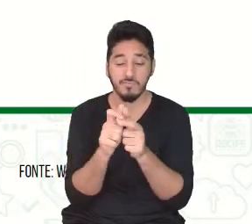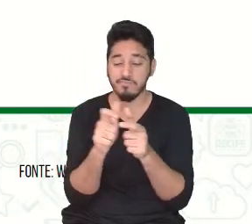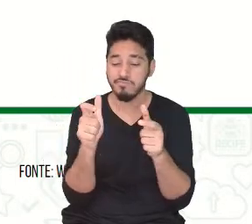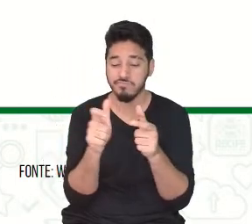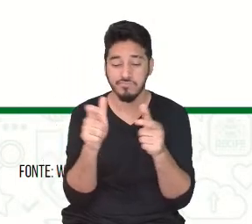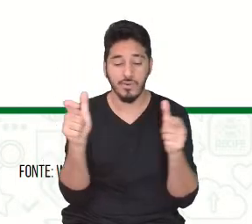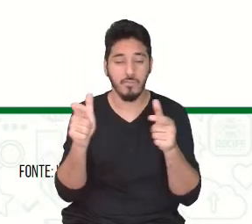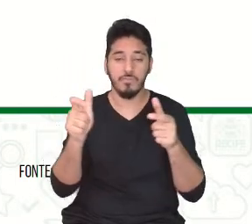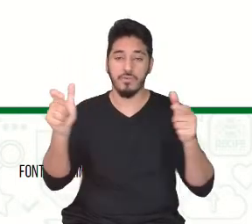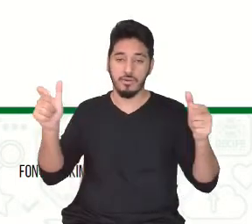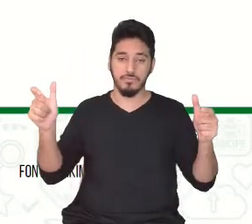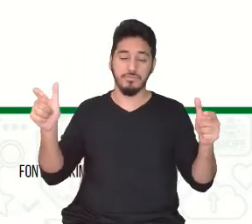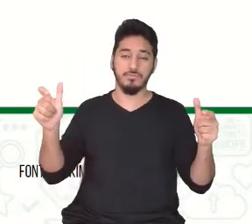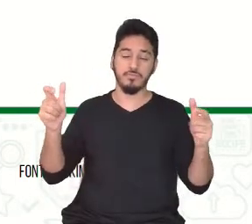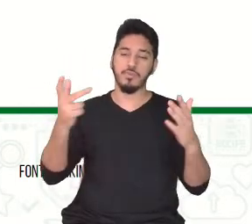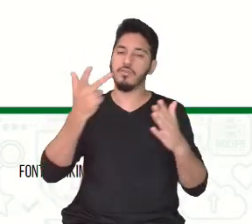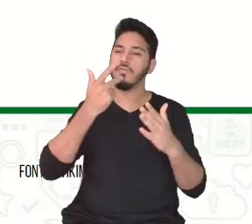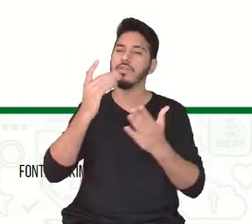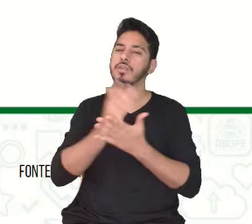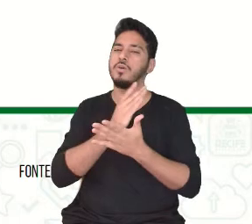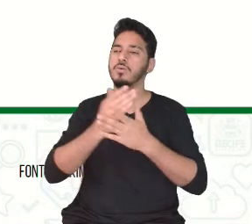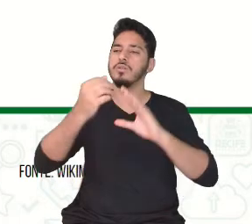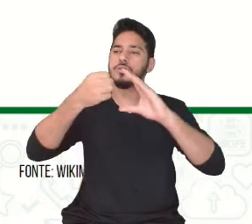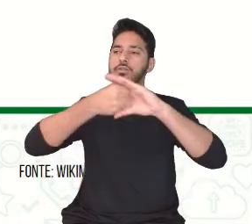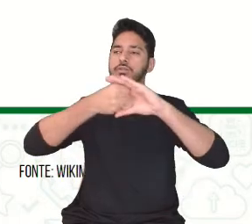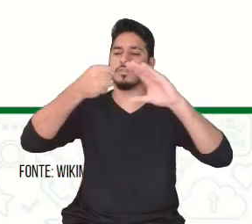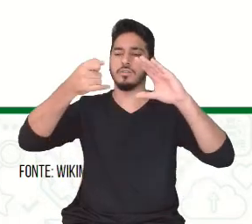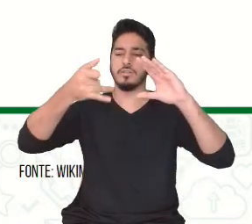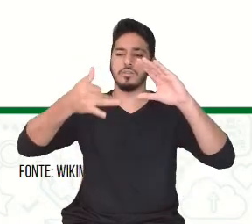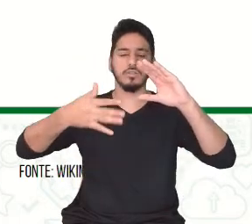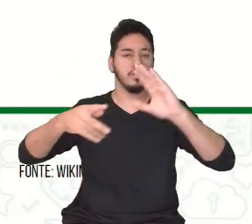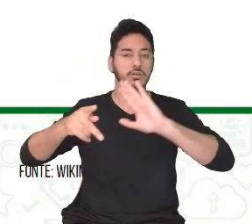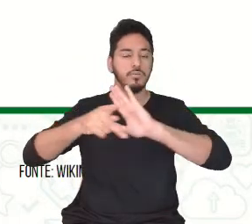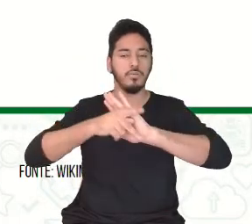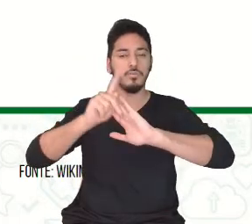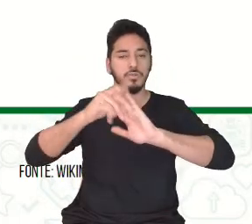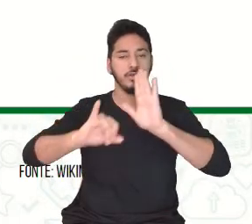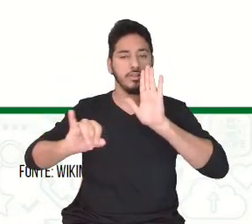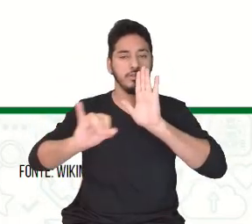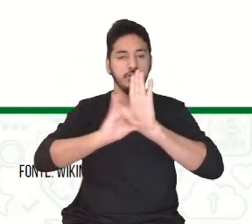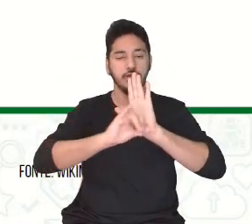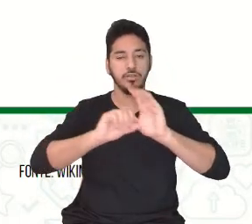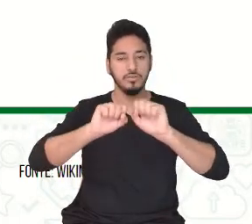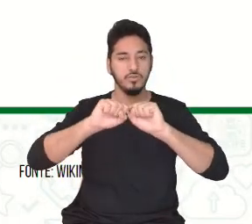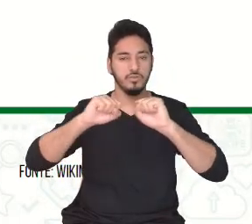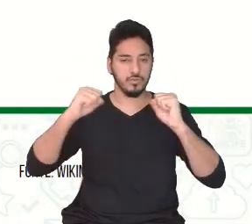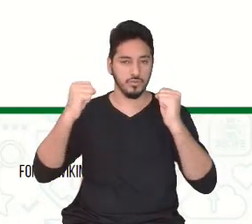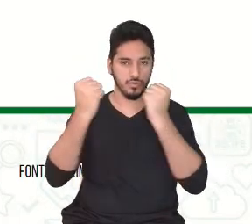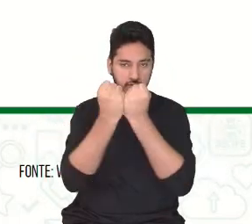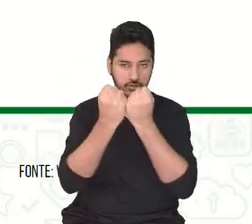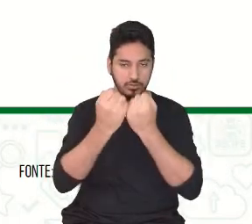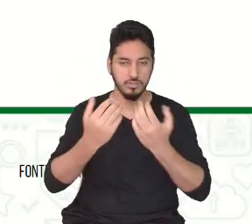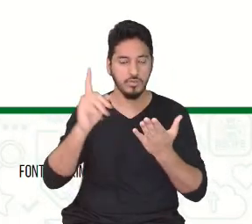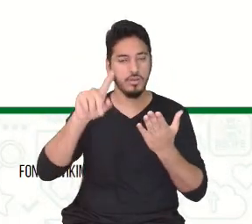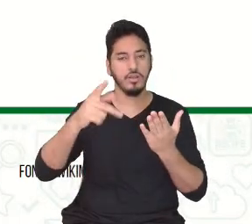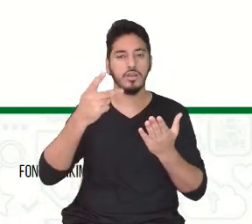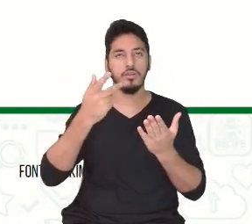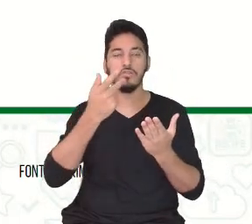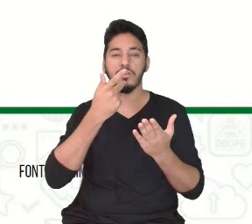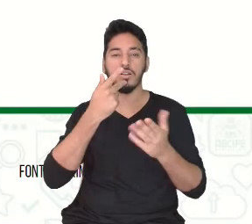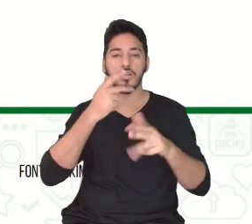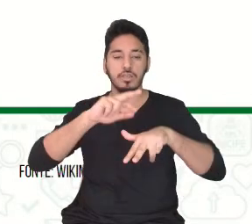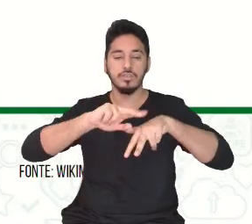mais. Então, falar de algumas características que fazem parte da identidade social é falar em